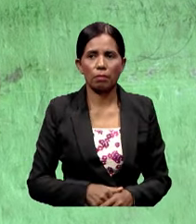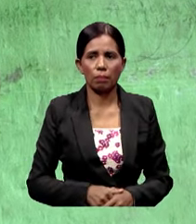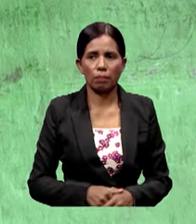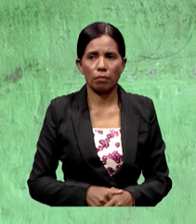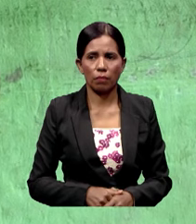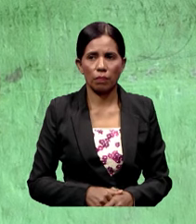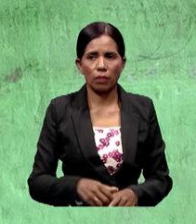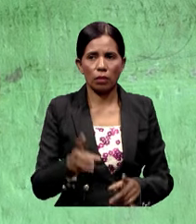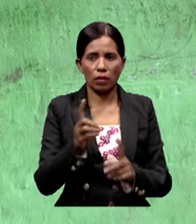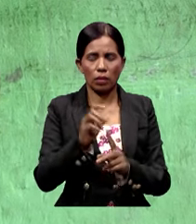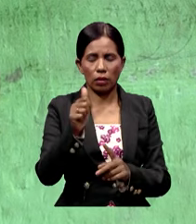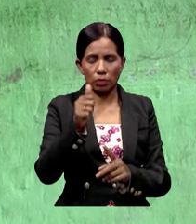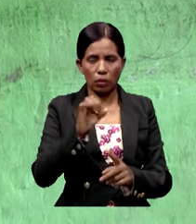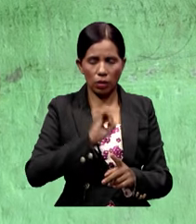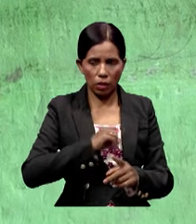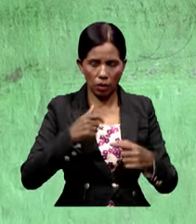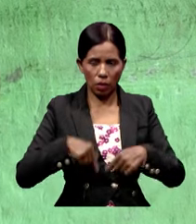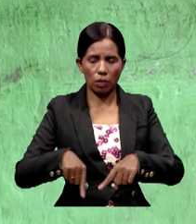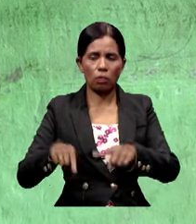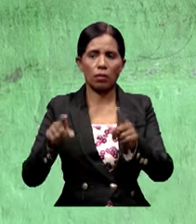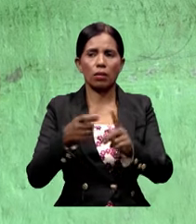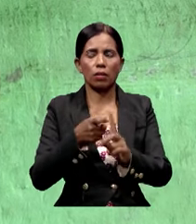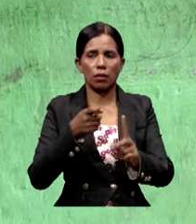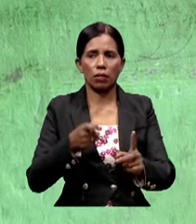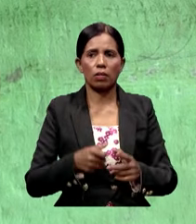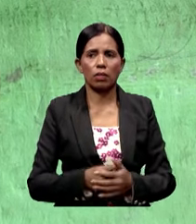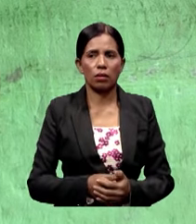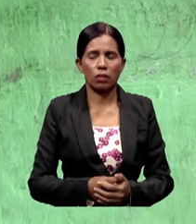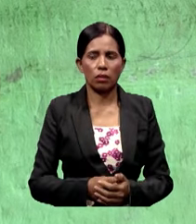tanggal 10 maka poi saya sini okay. Sai ma vetora